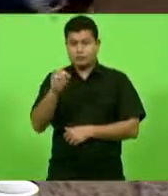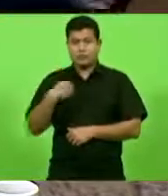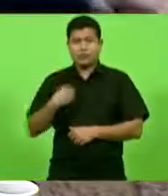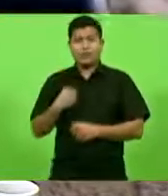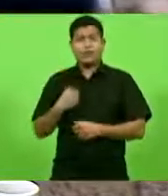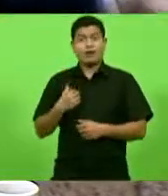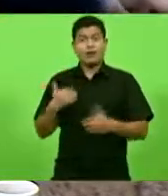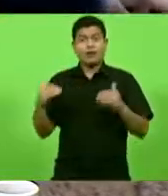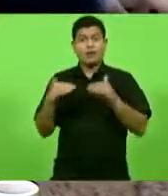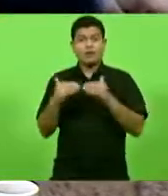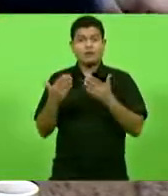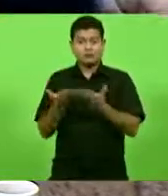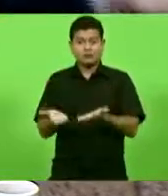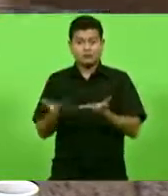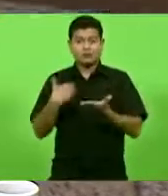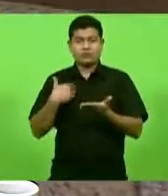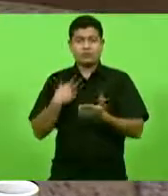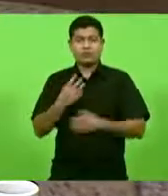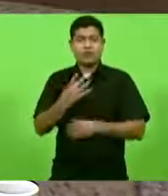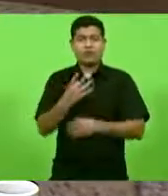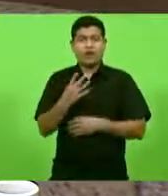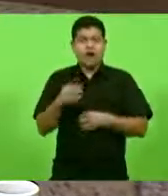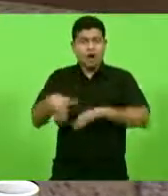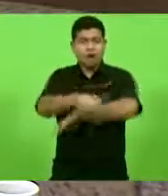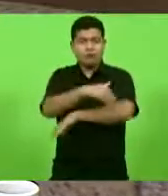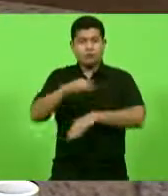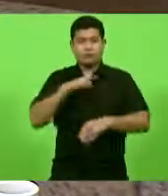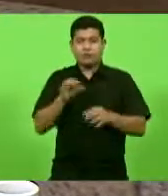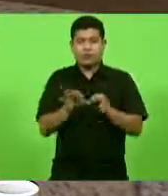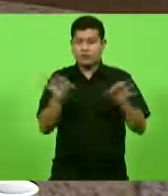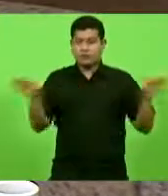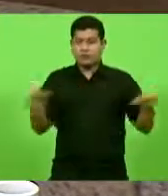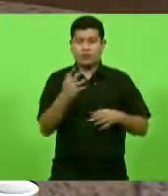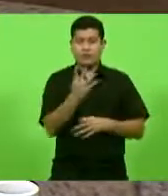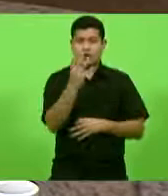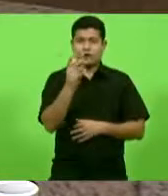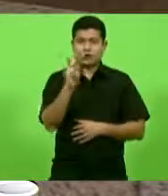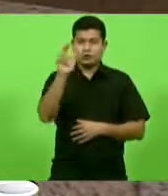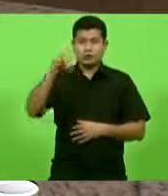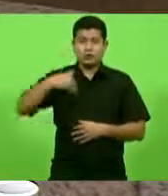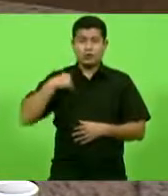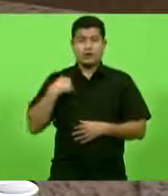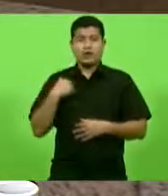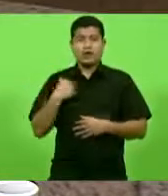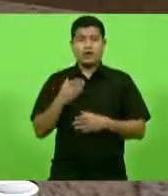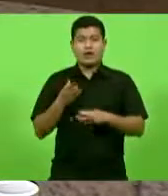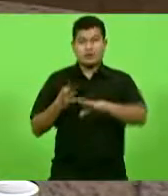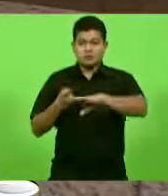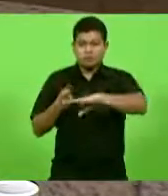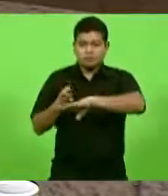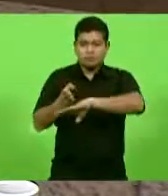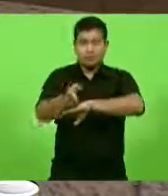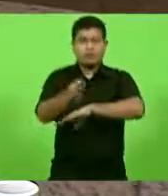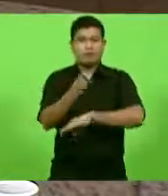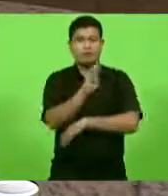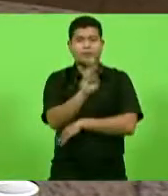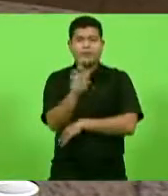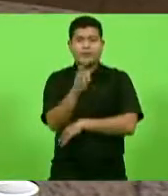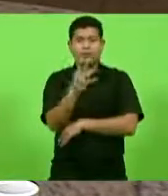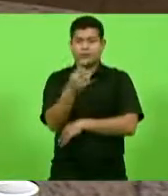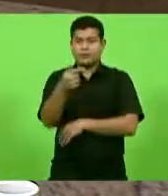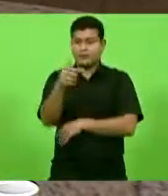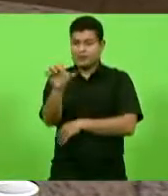rua de 4 quilômetros de extensão, e no meio dela passa a BR-470. E eu tive a oportunidade